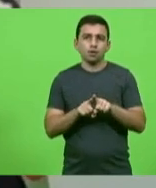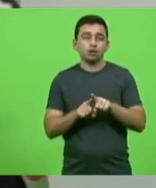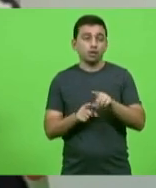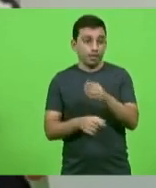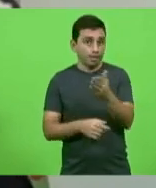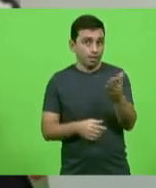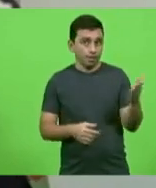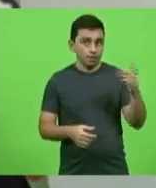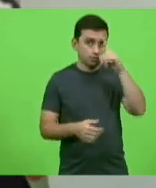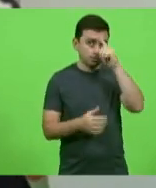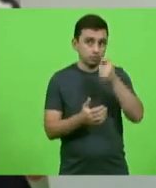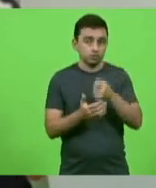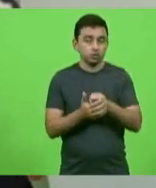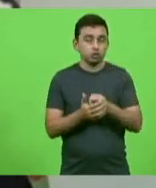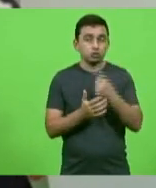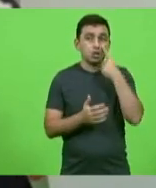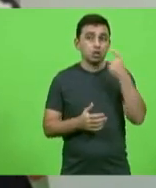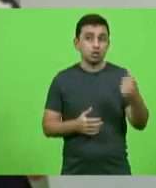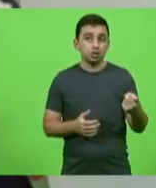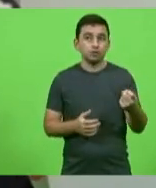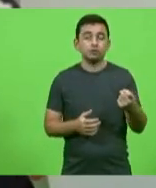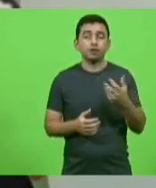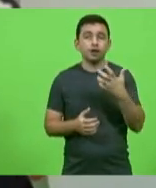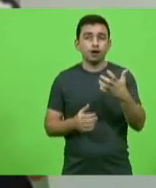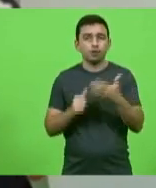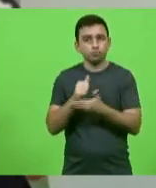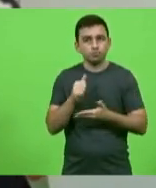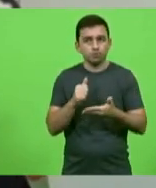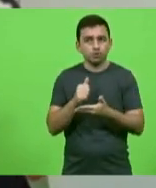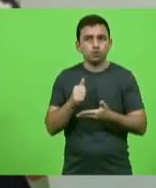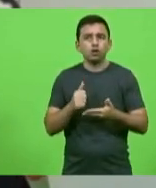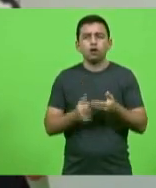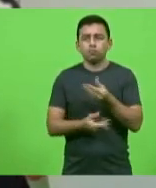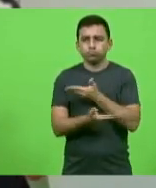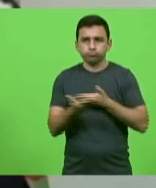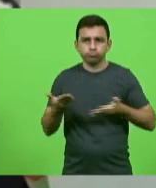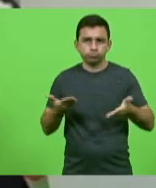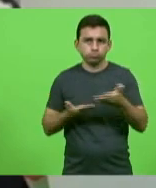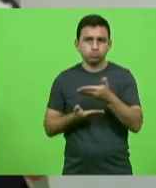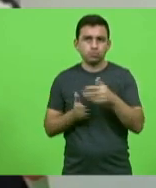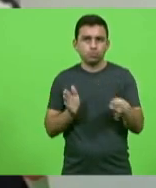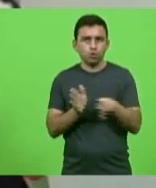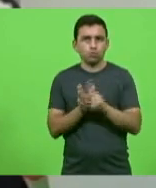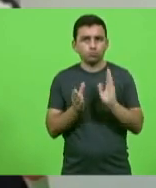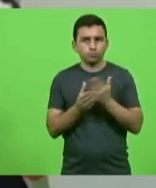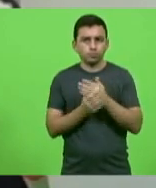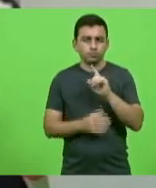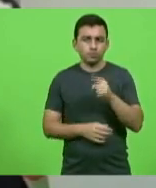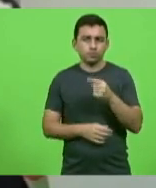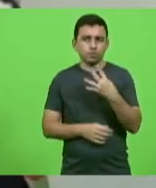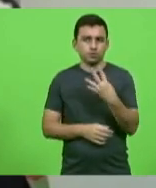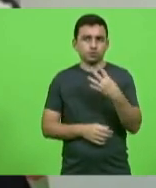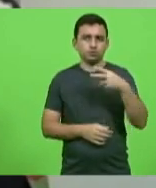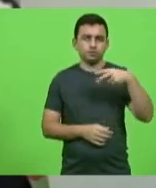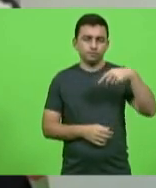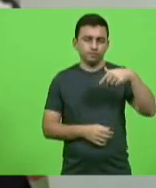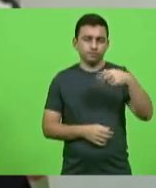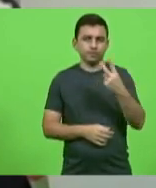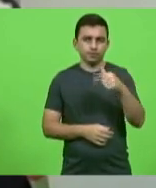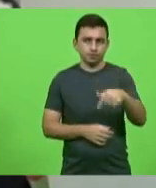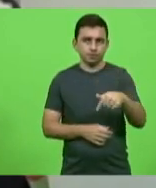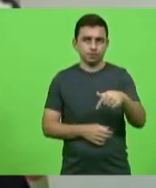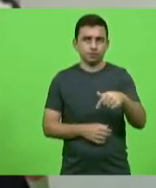os interessados declarassem fundamentalmente o interesse no compartilhamento dos elementos que compõem o inquérito 1427